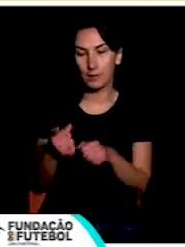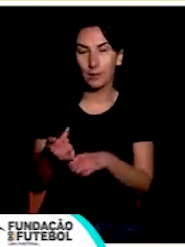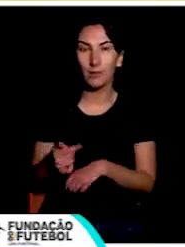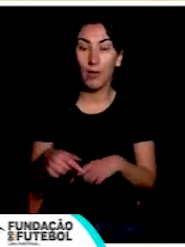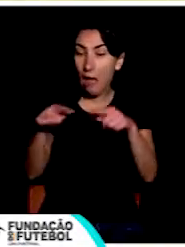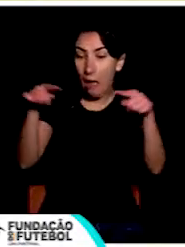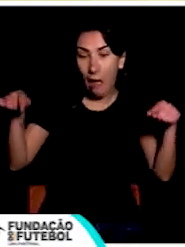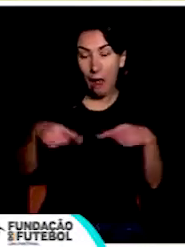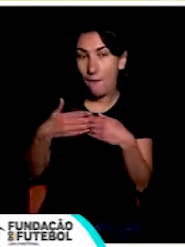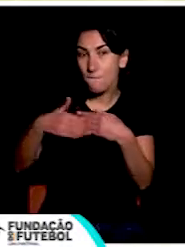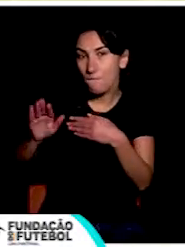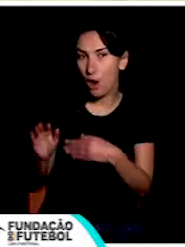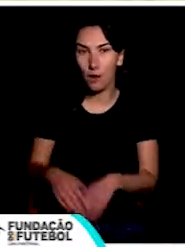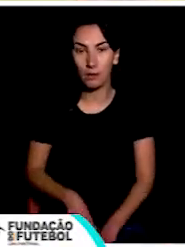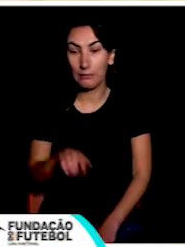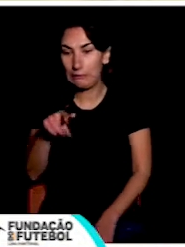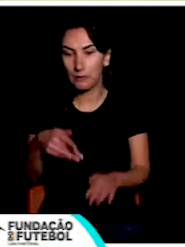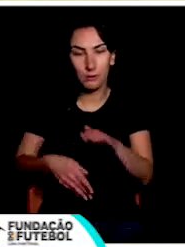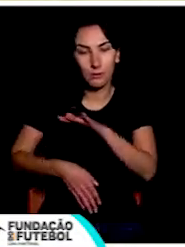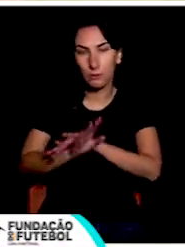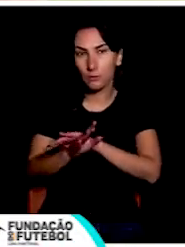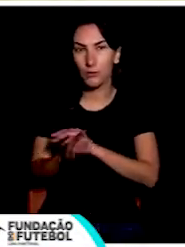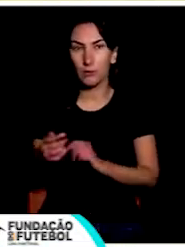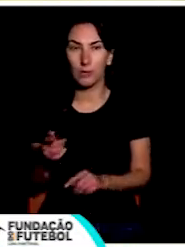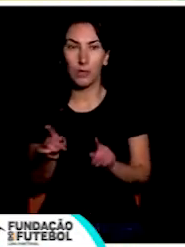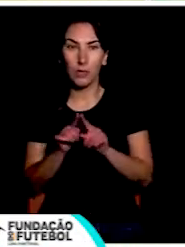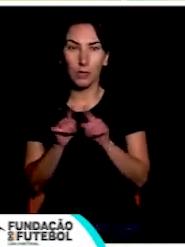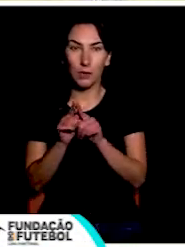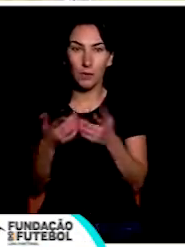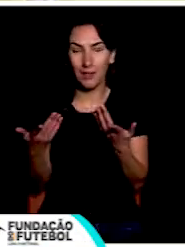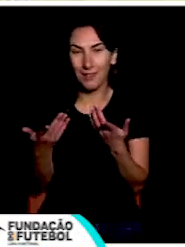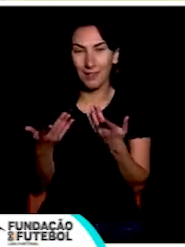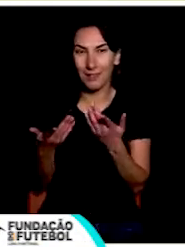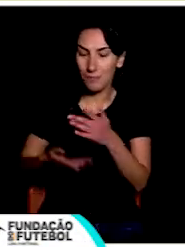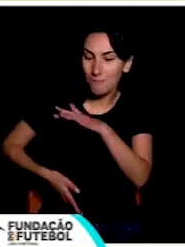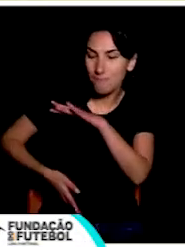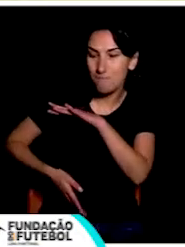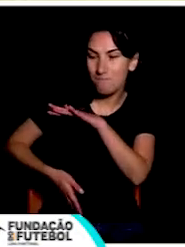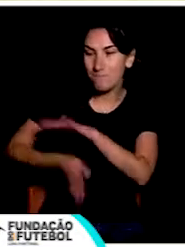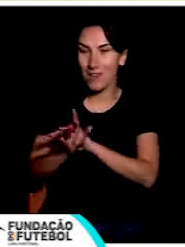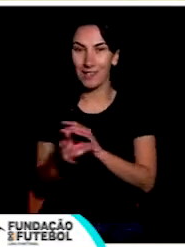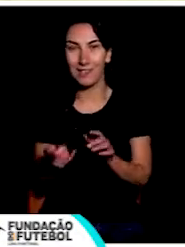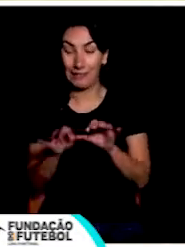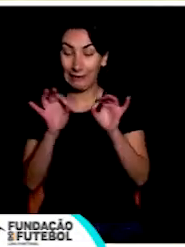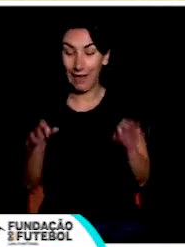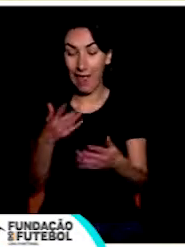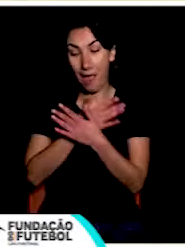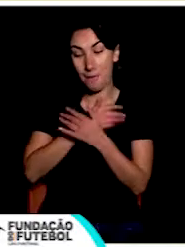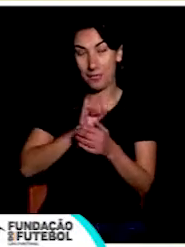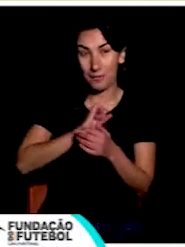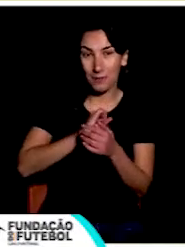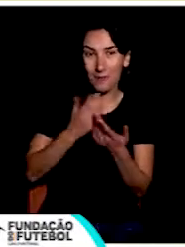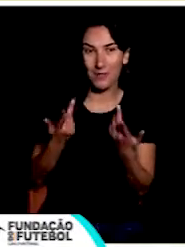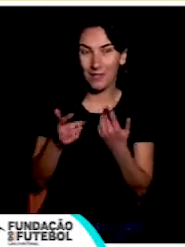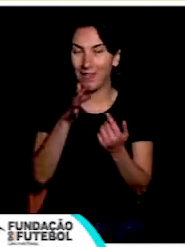fora da área, e naquele gol não fugiu à regra. Puxei para dentro, como os meus amigos estão sempre a gozar e a